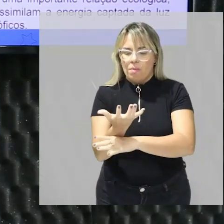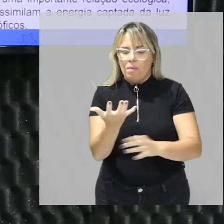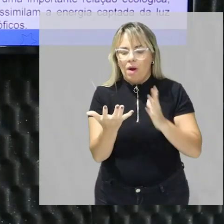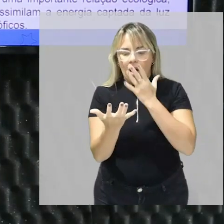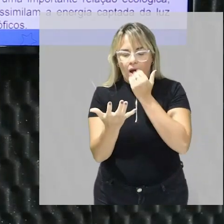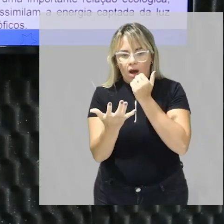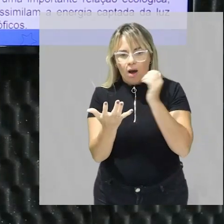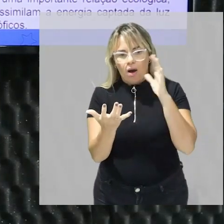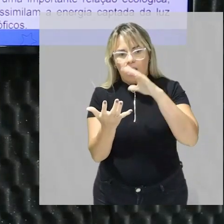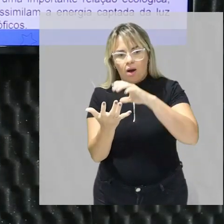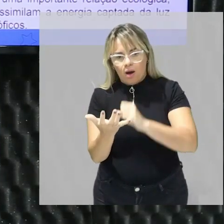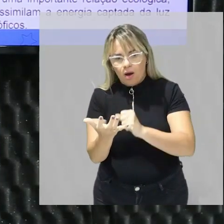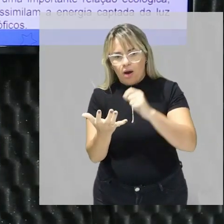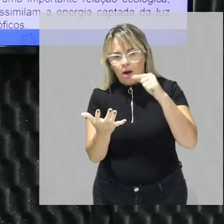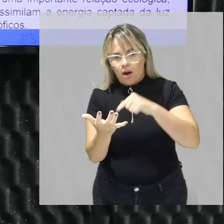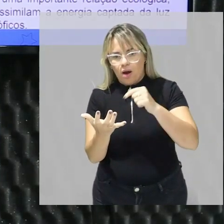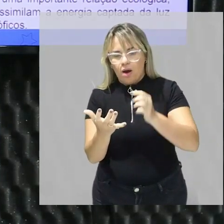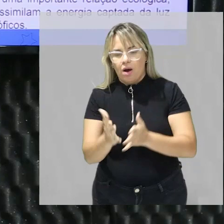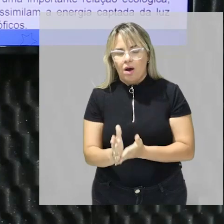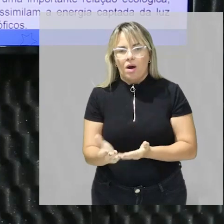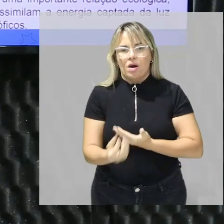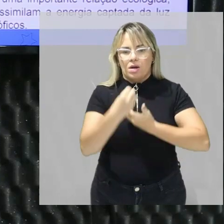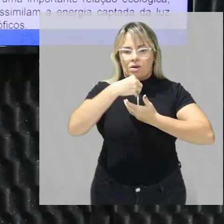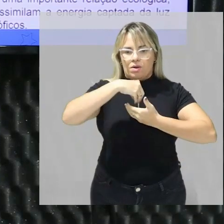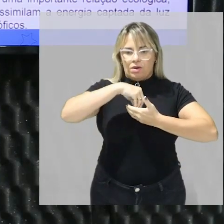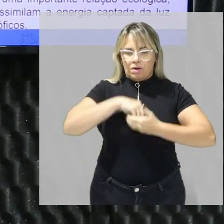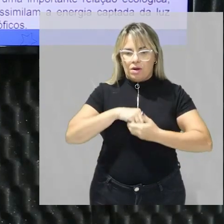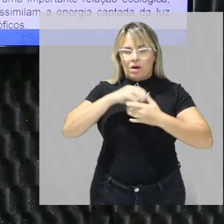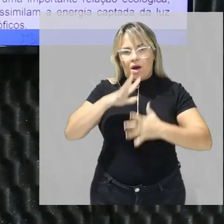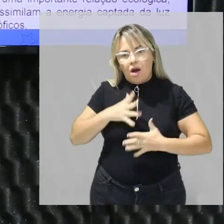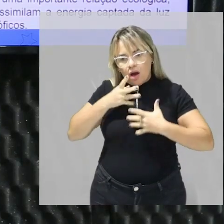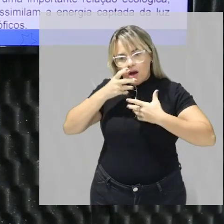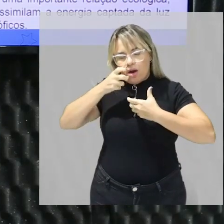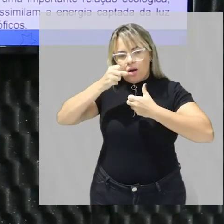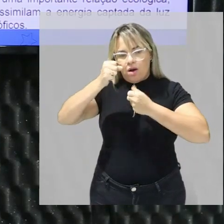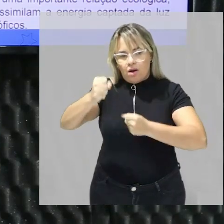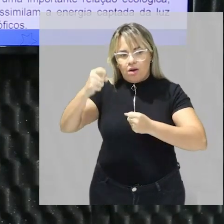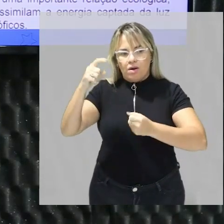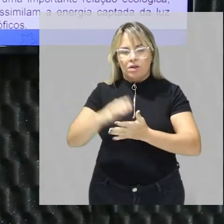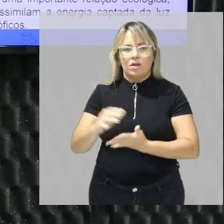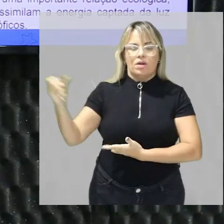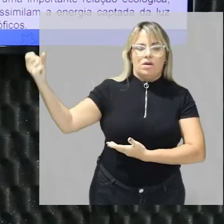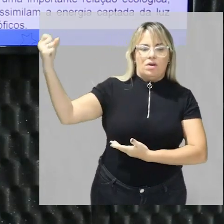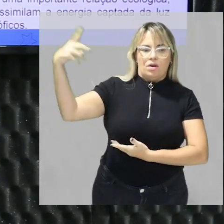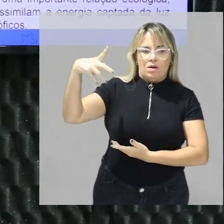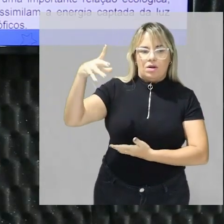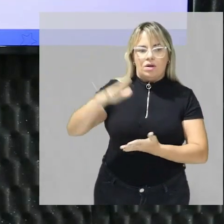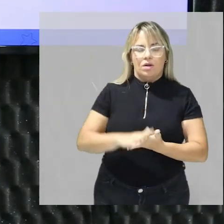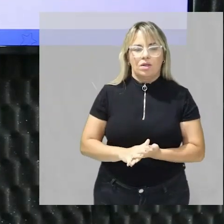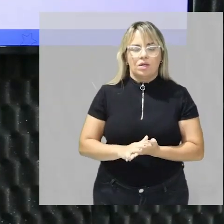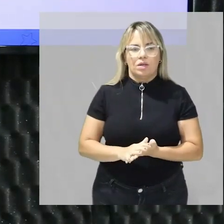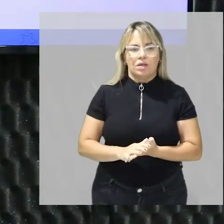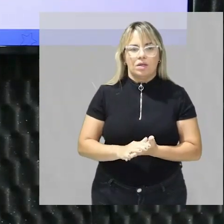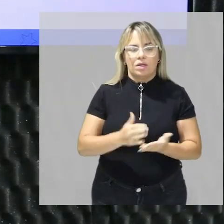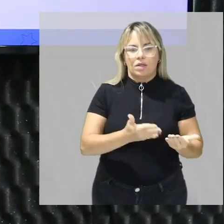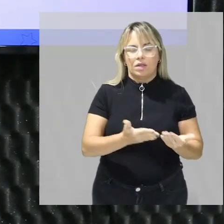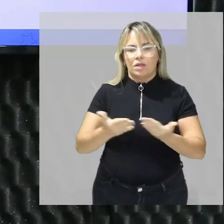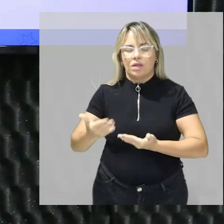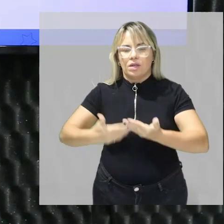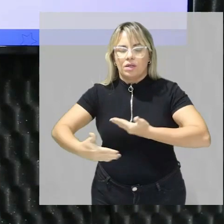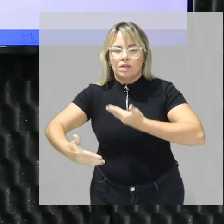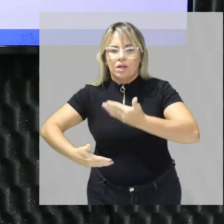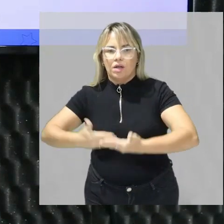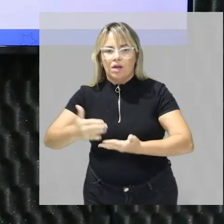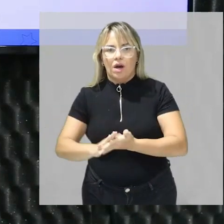assimilam a energia captada da luz solar, que é transferida aos demais níveis tróficos.